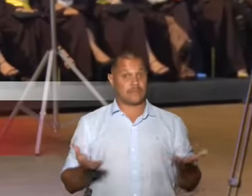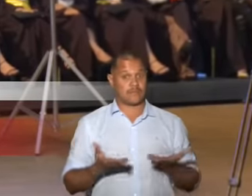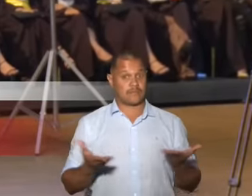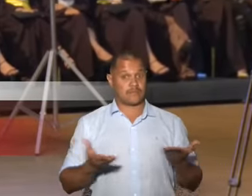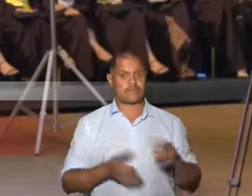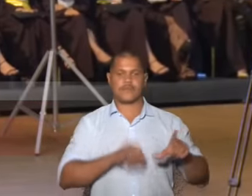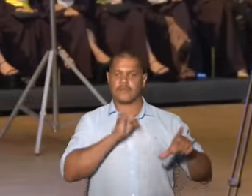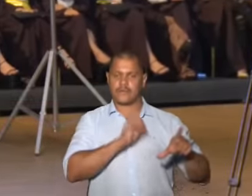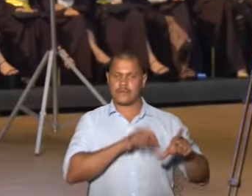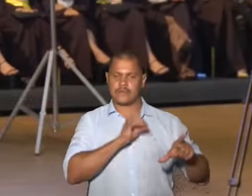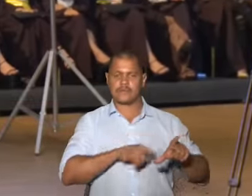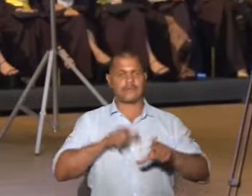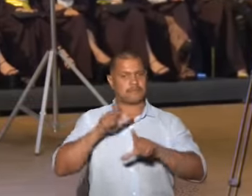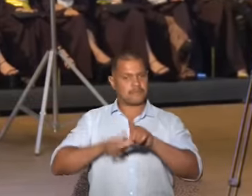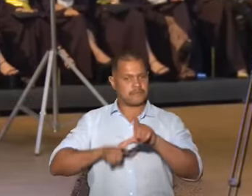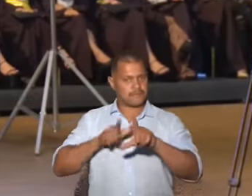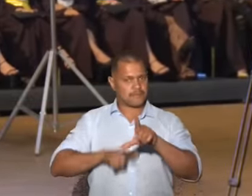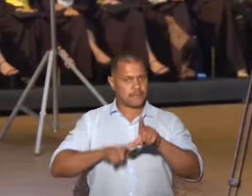licenciados em Letras,